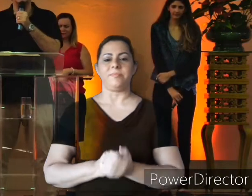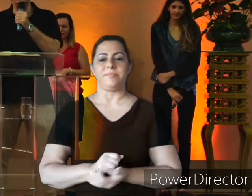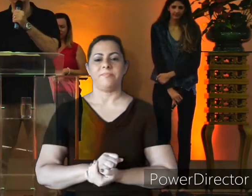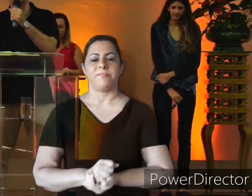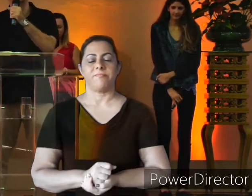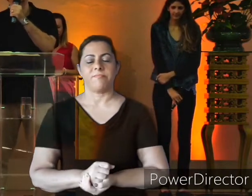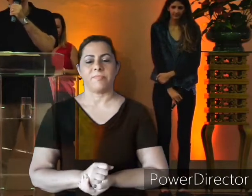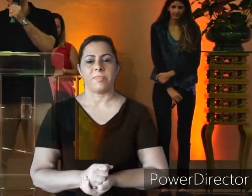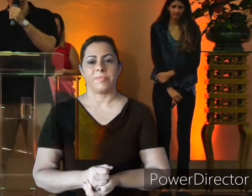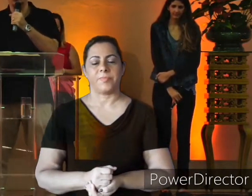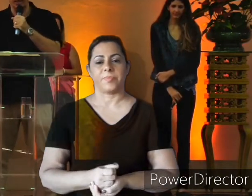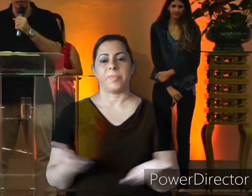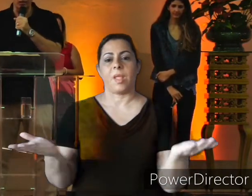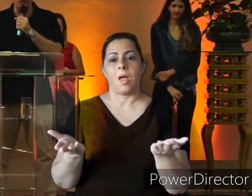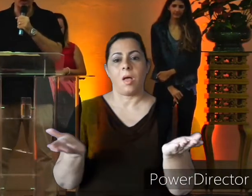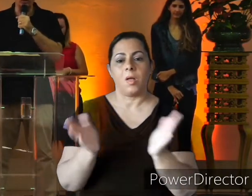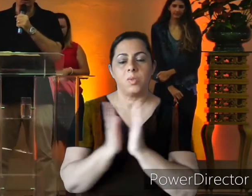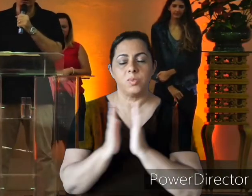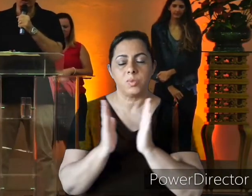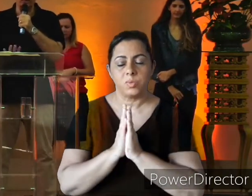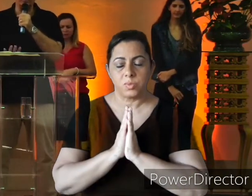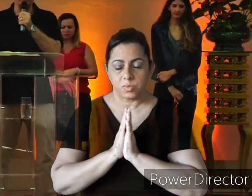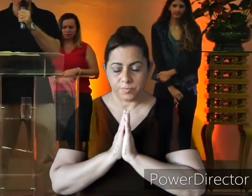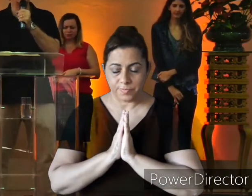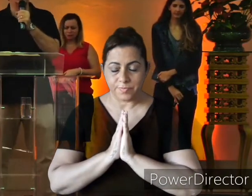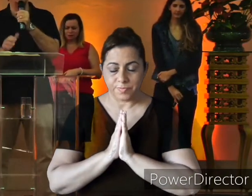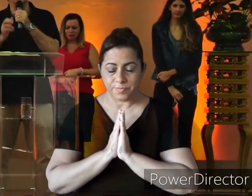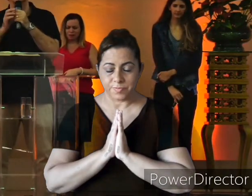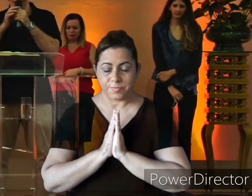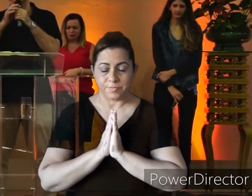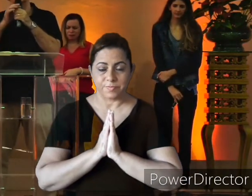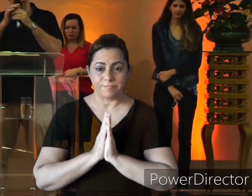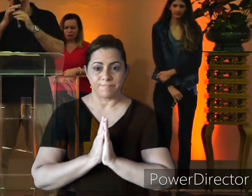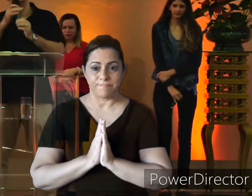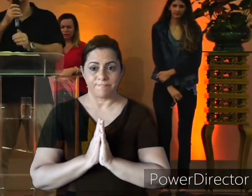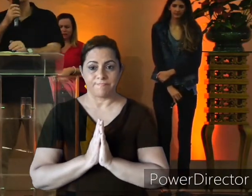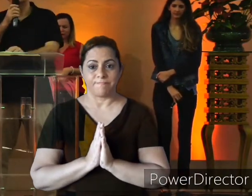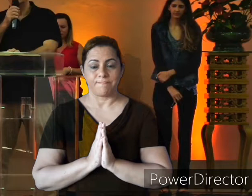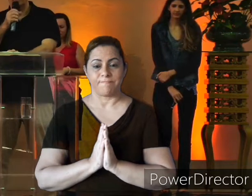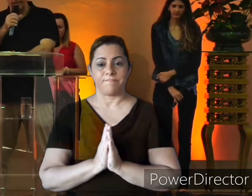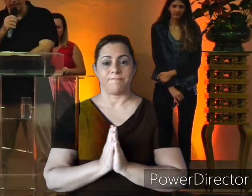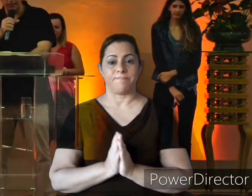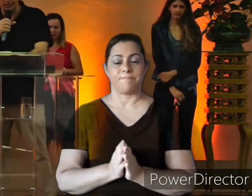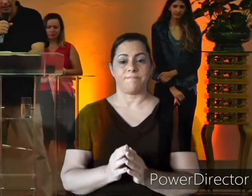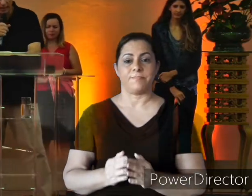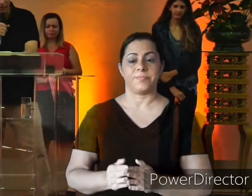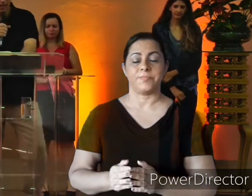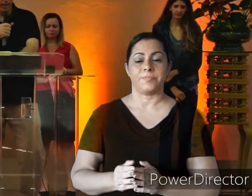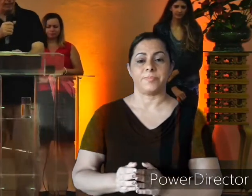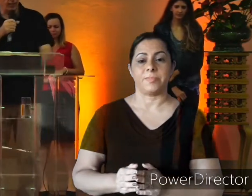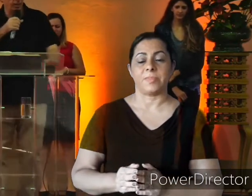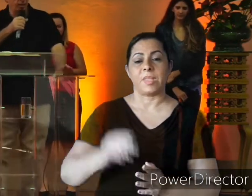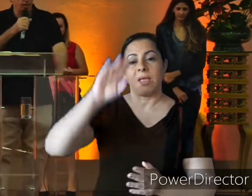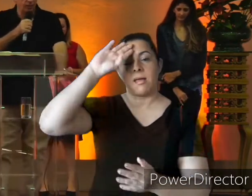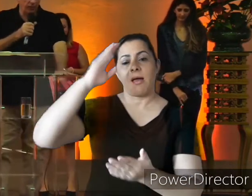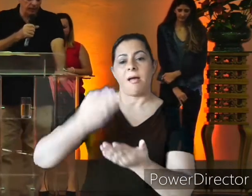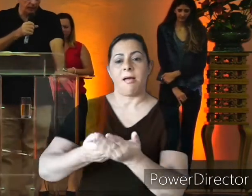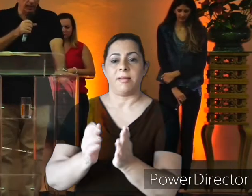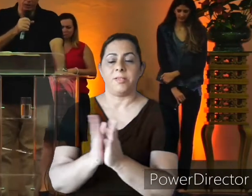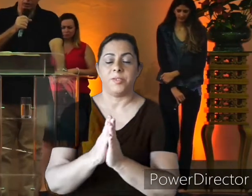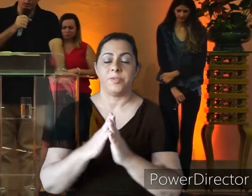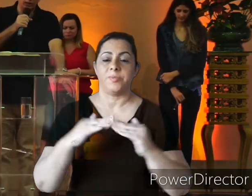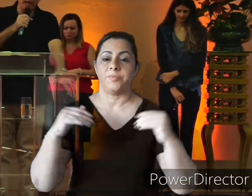nos lares. Eu creio que a glória de Deus já está sendo derramada. Mas a verdade é